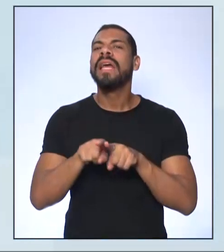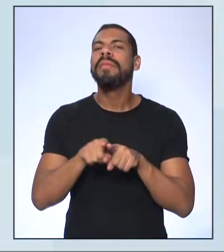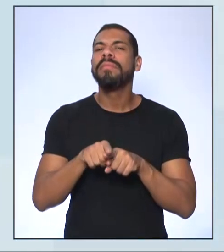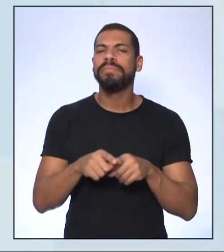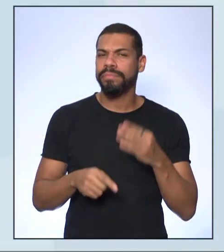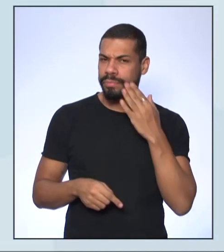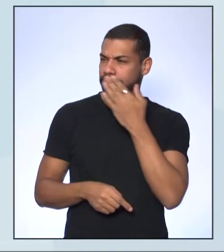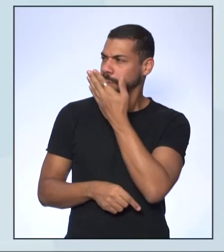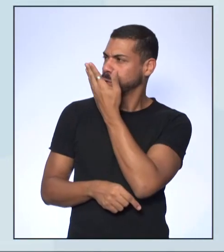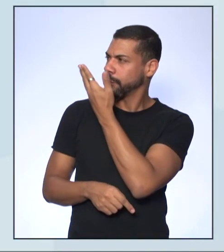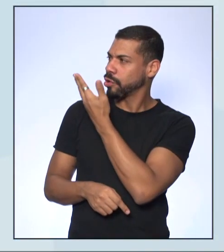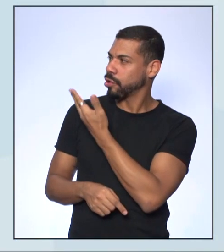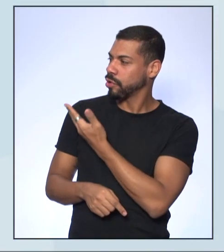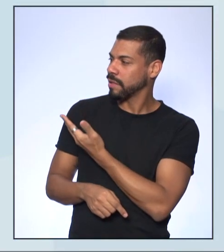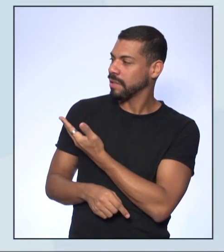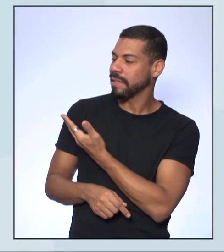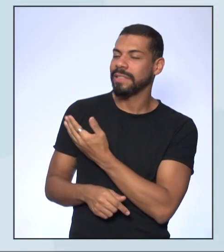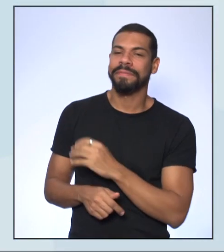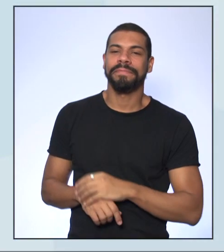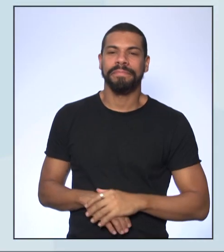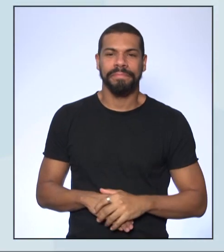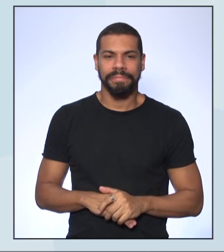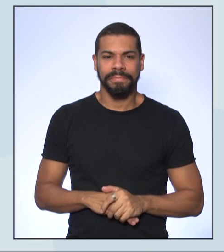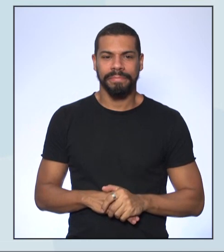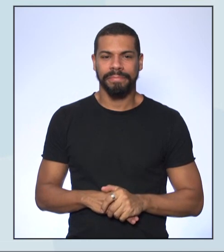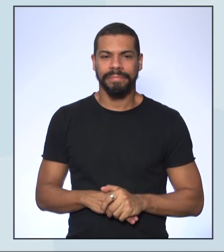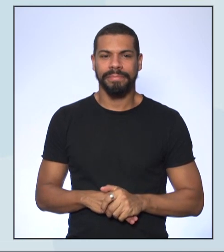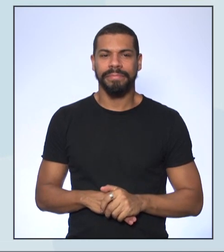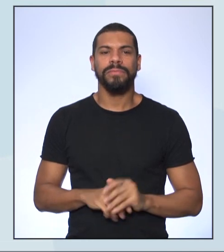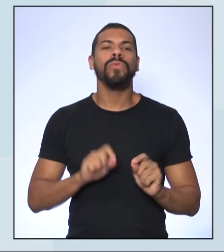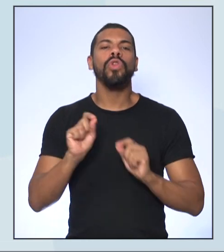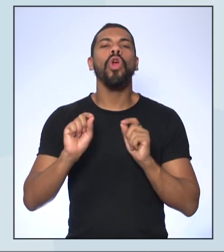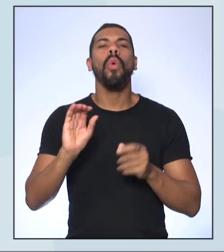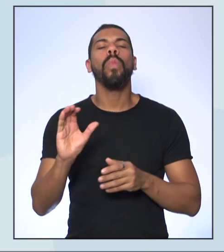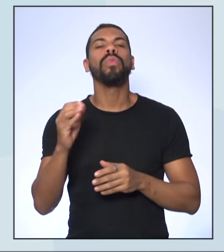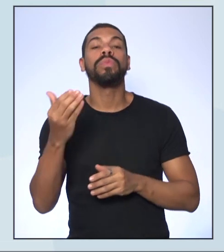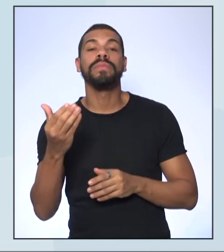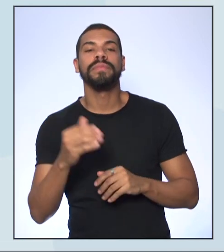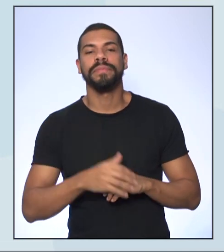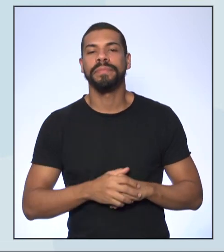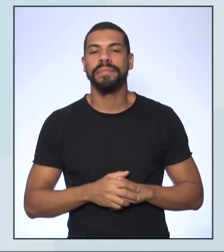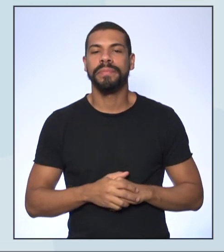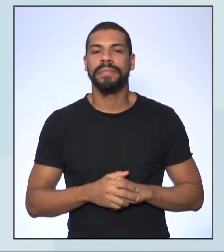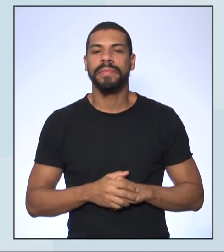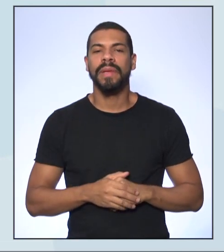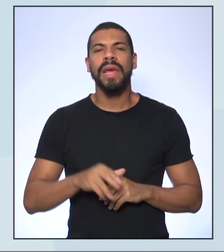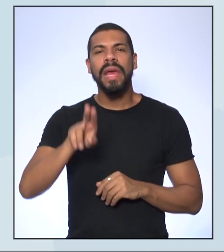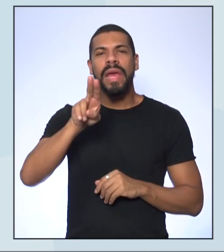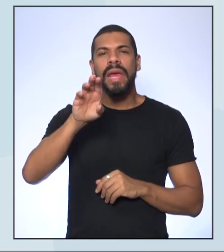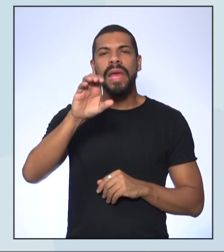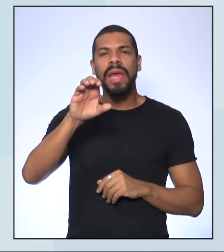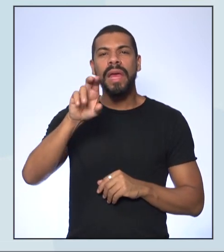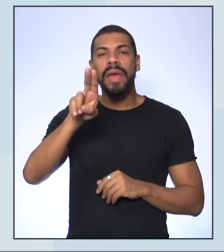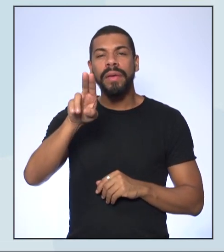gente, está carioteca, núcleo. Carioteca é núcleo, tá?